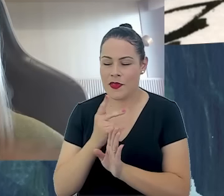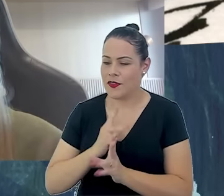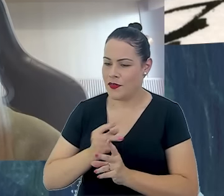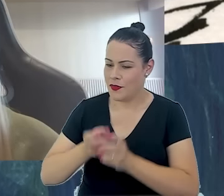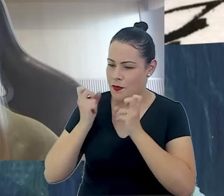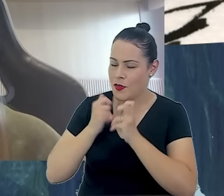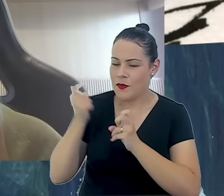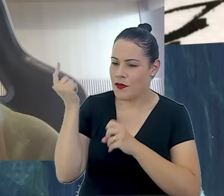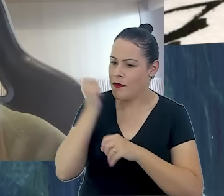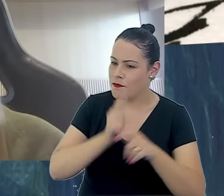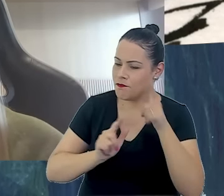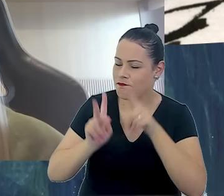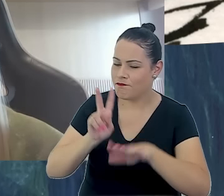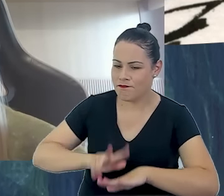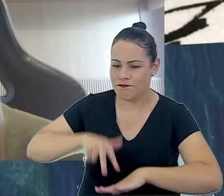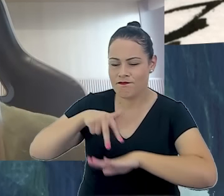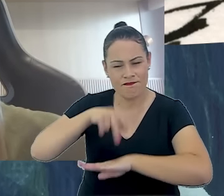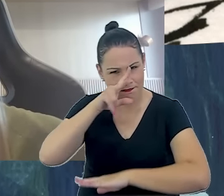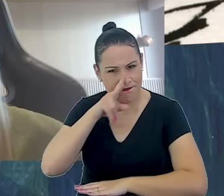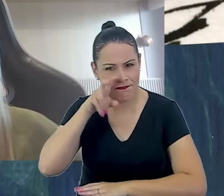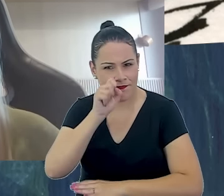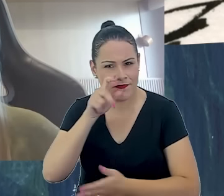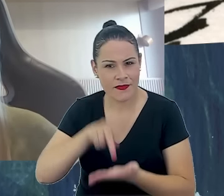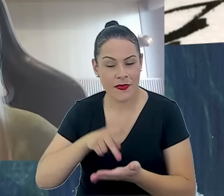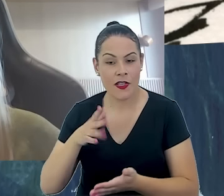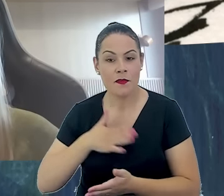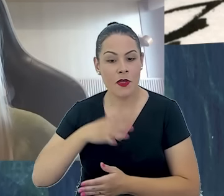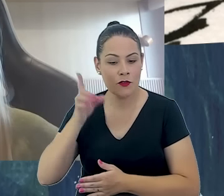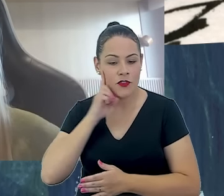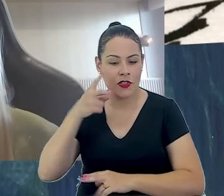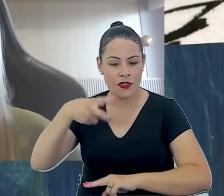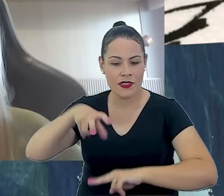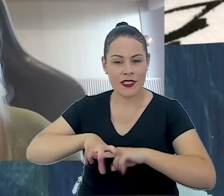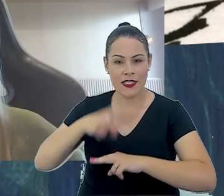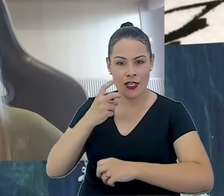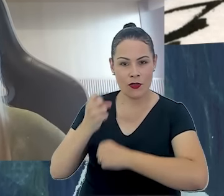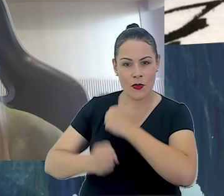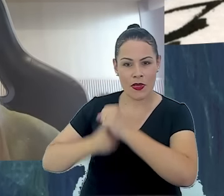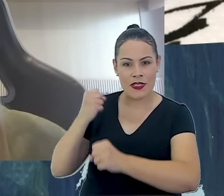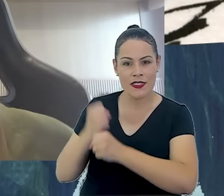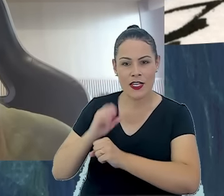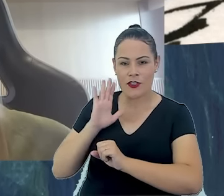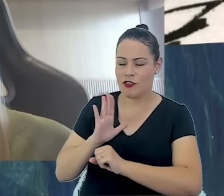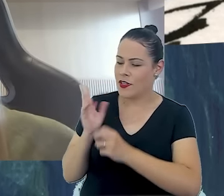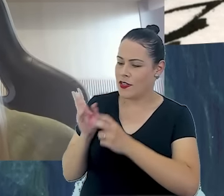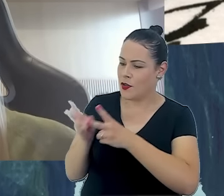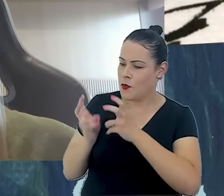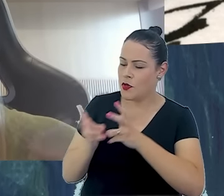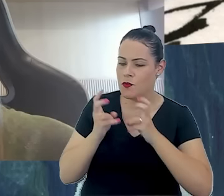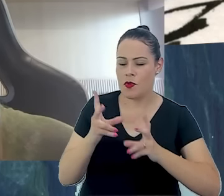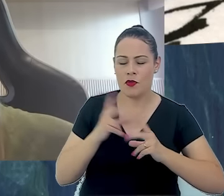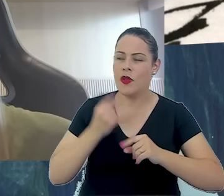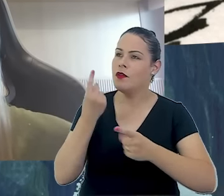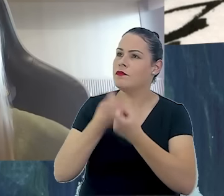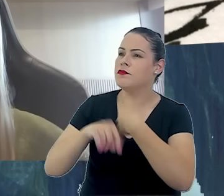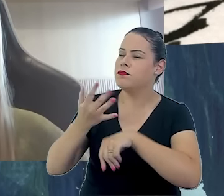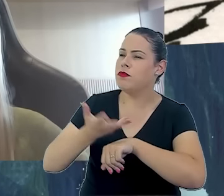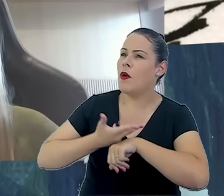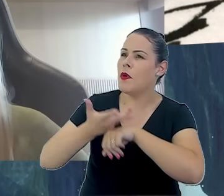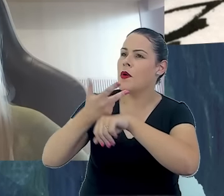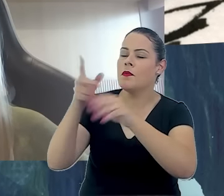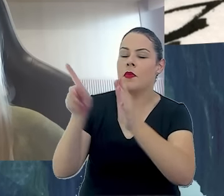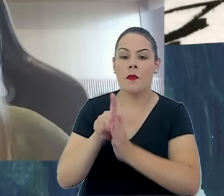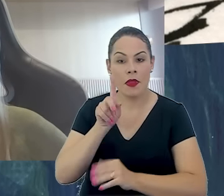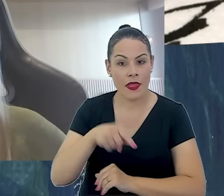isso ganhando muita força de fato, assim, no meu dia a dia. Estou sentada nessa cadeira há 2 anos, e esses 2 anos é um crescimento